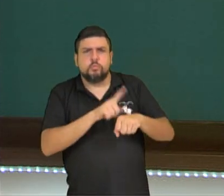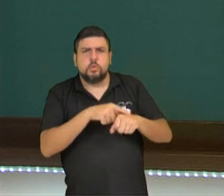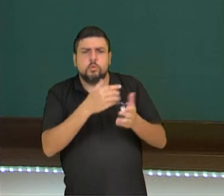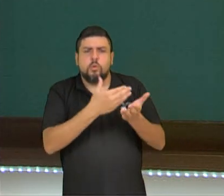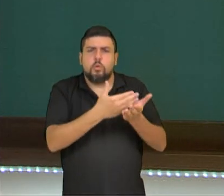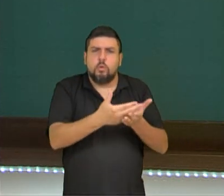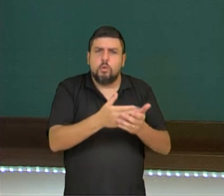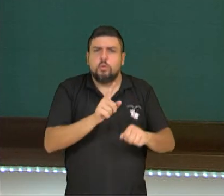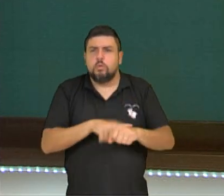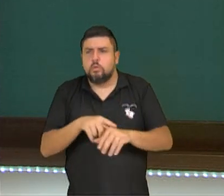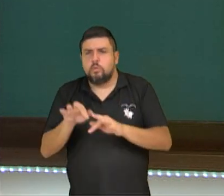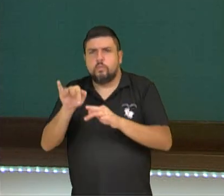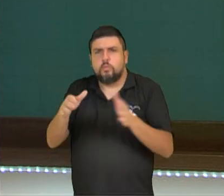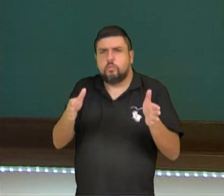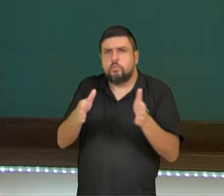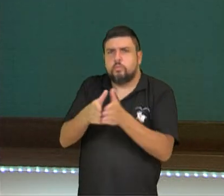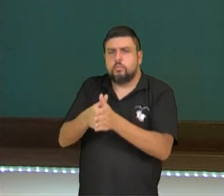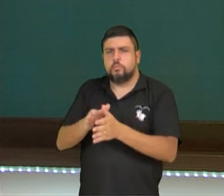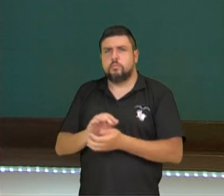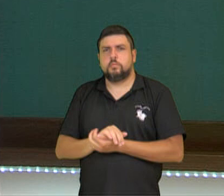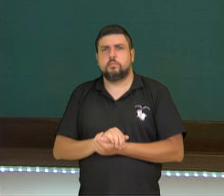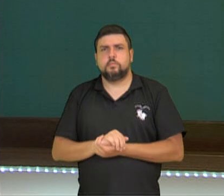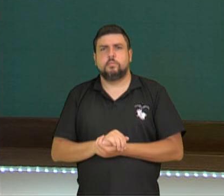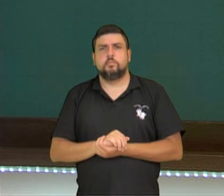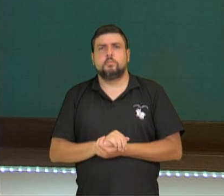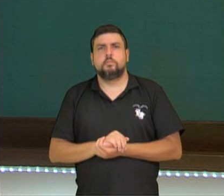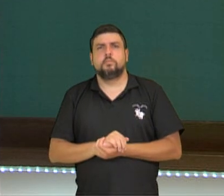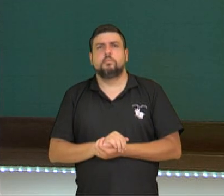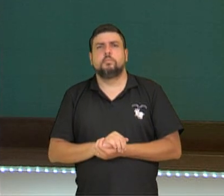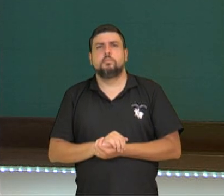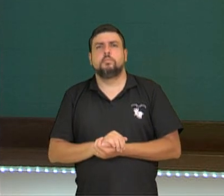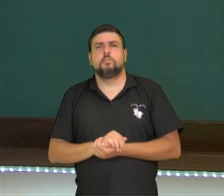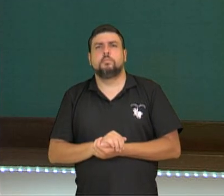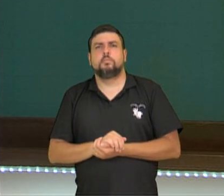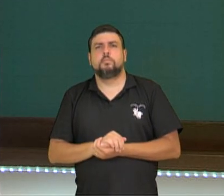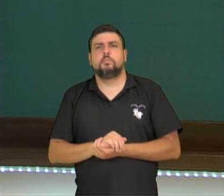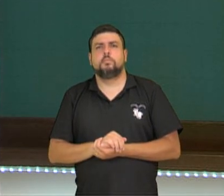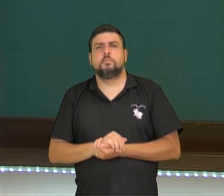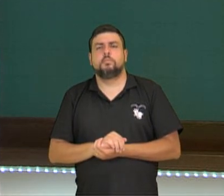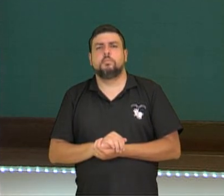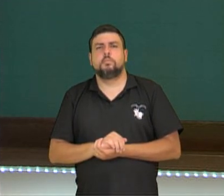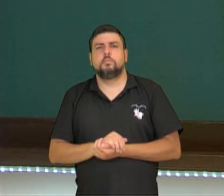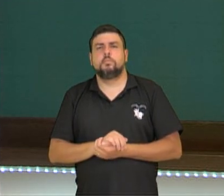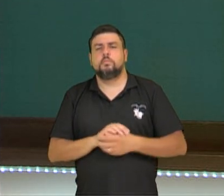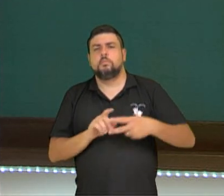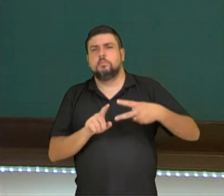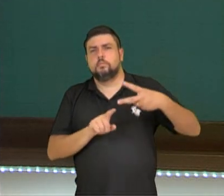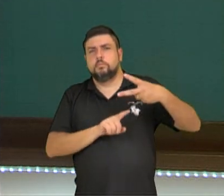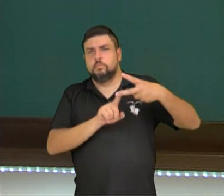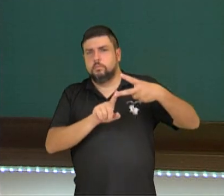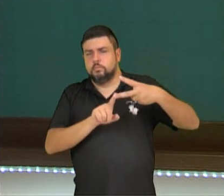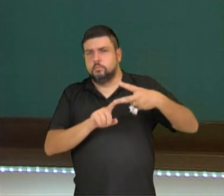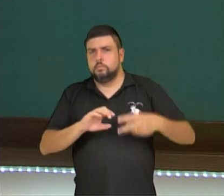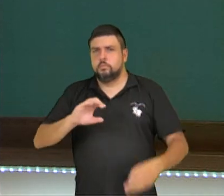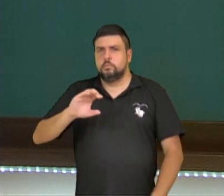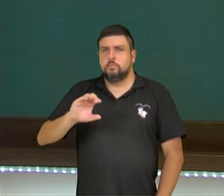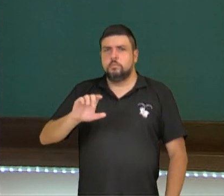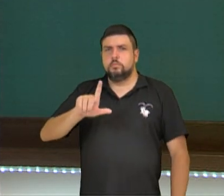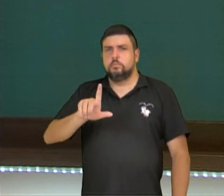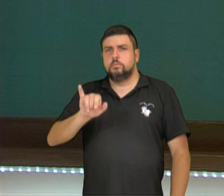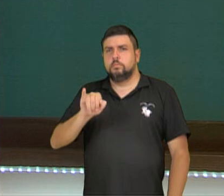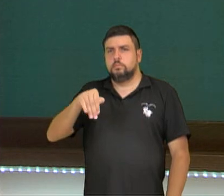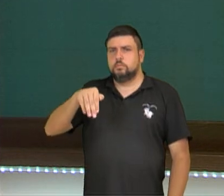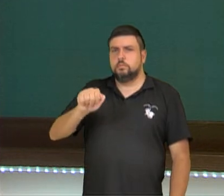são estudadas, certo? Então falamos de previsão do tempo. Mas quando eu falo em clima, qual a diferença